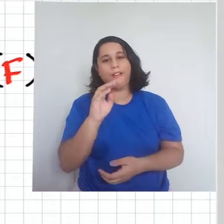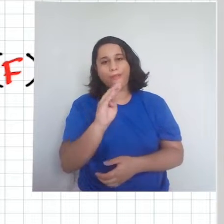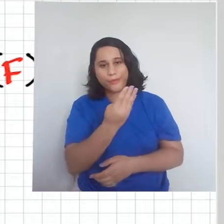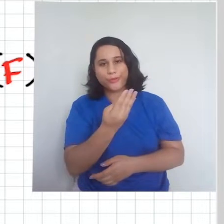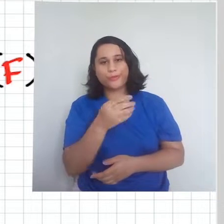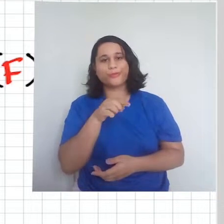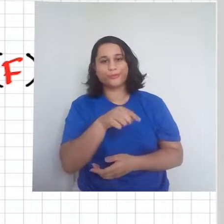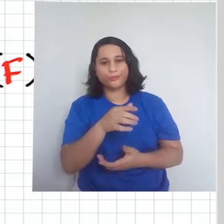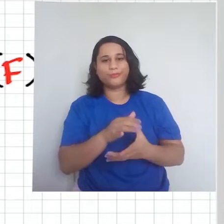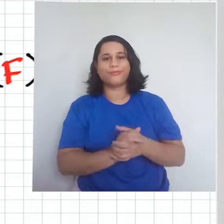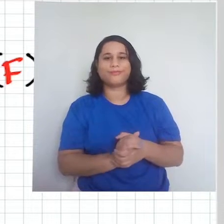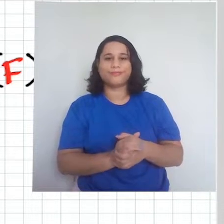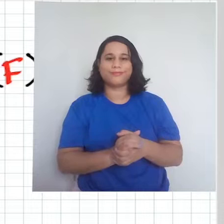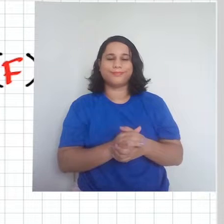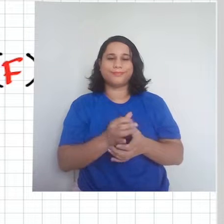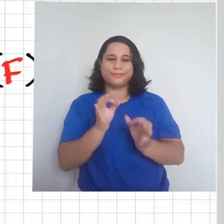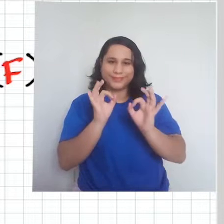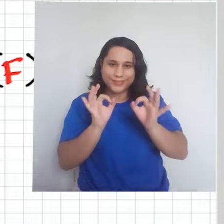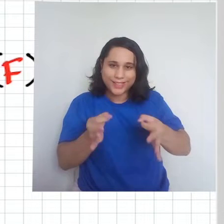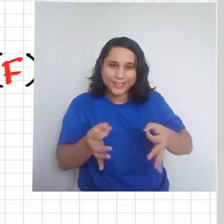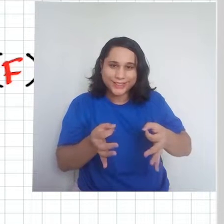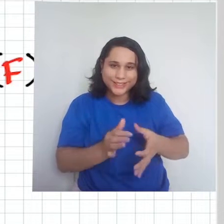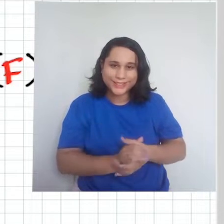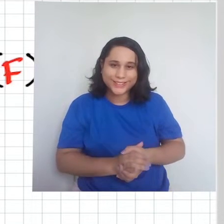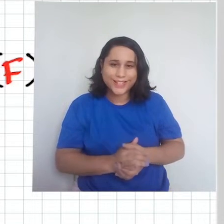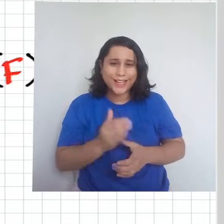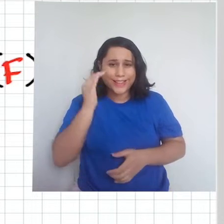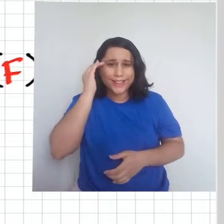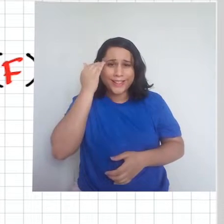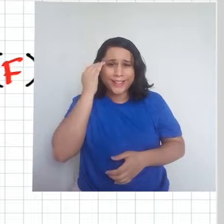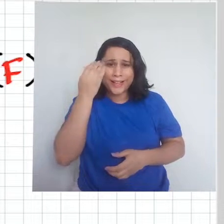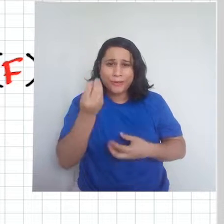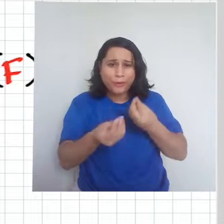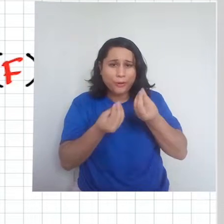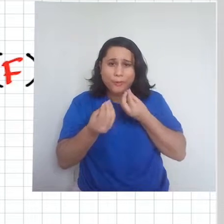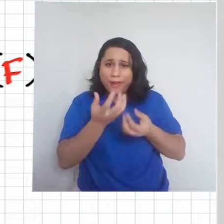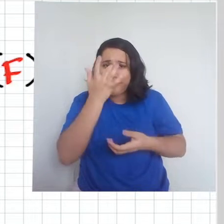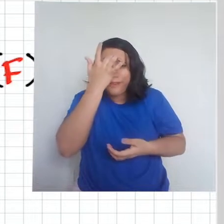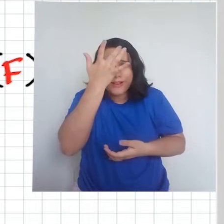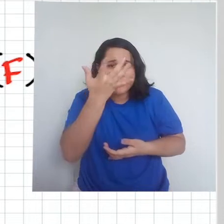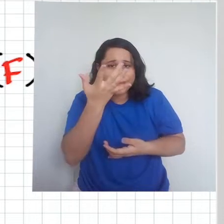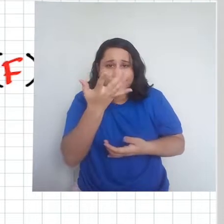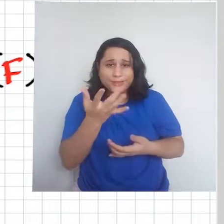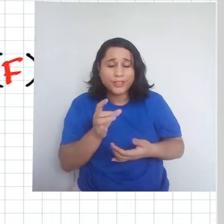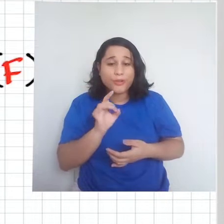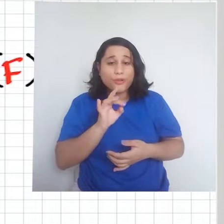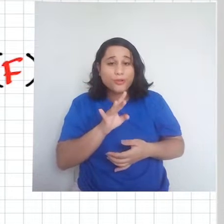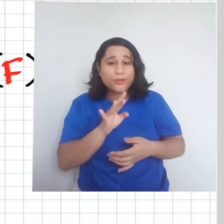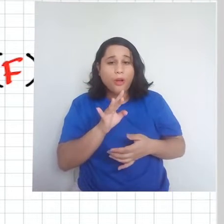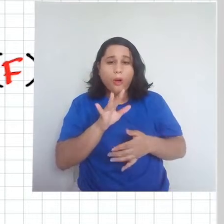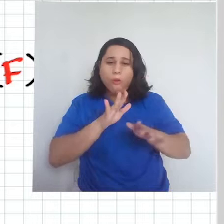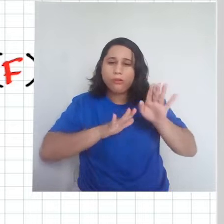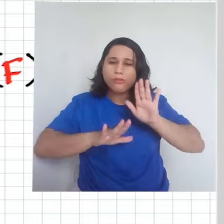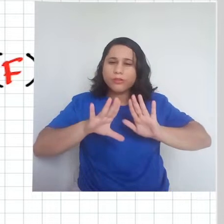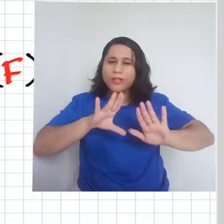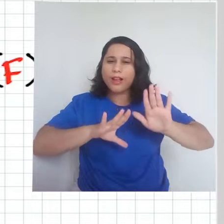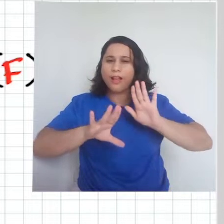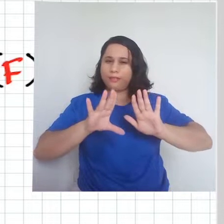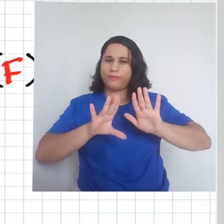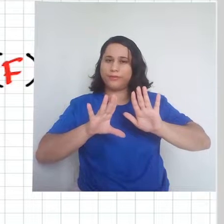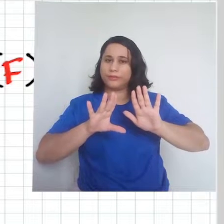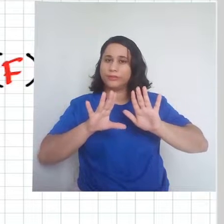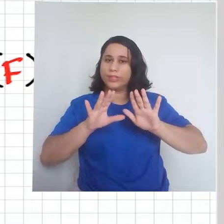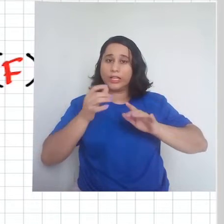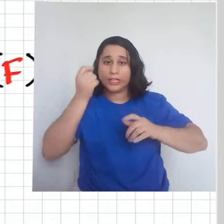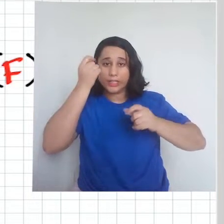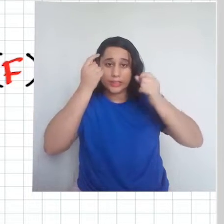falsa. Beleza? Você está vendo que é muito simples de compreender, só basta você se ligar na ideia de